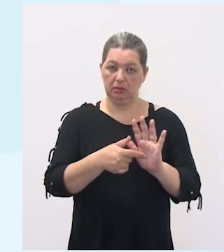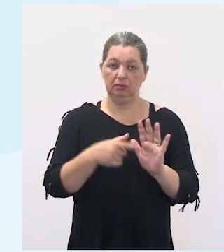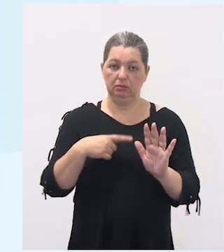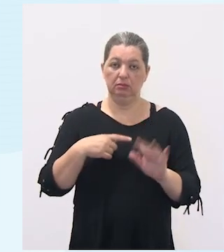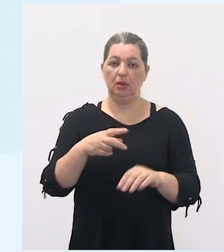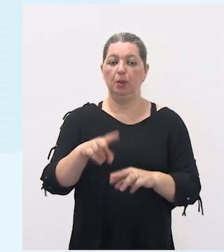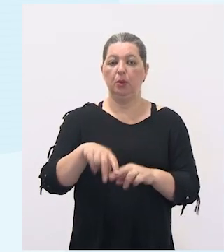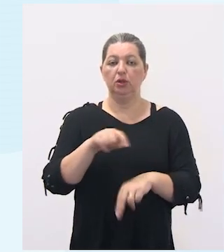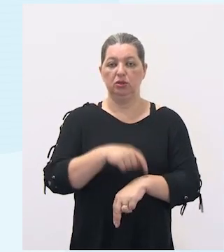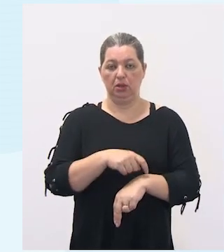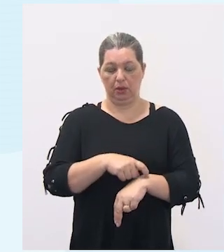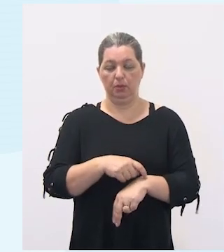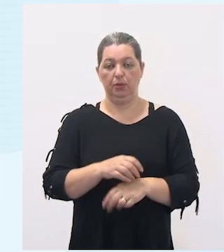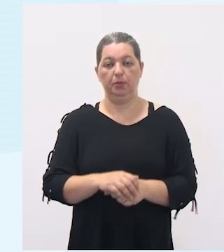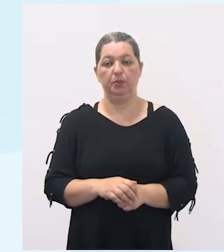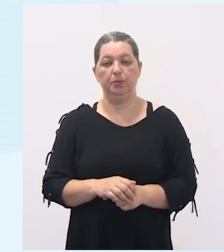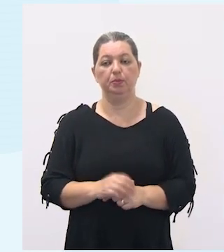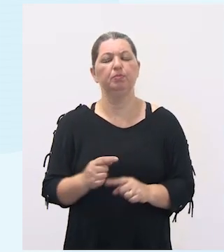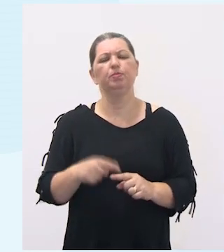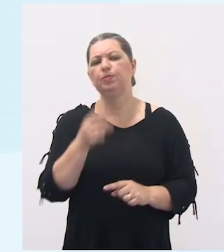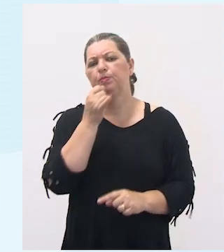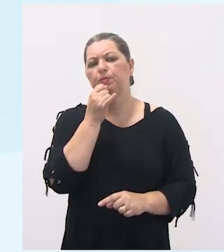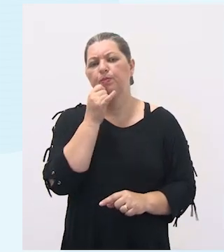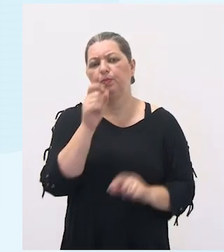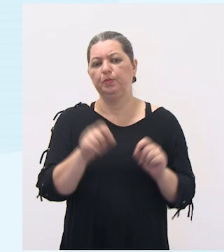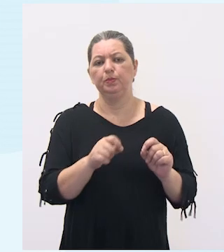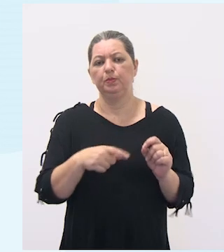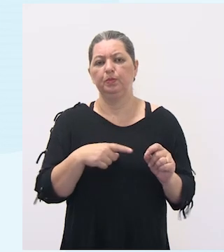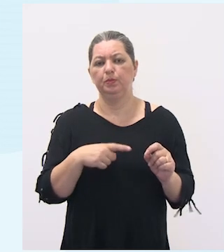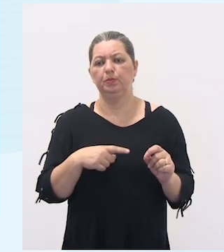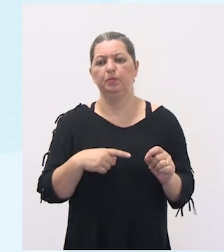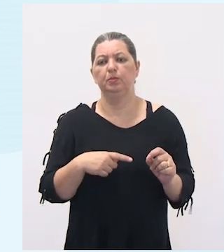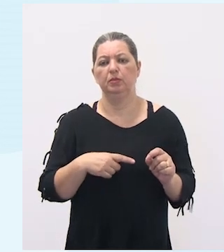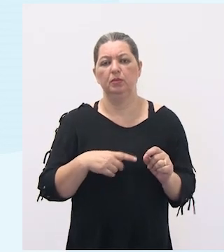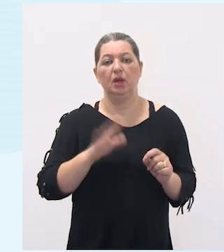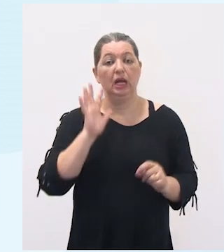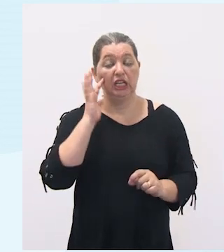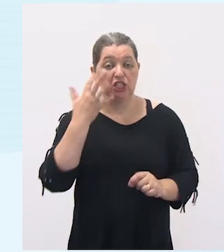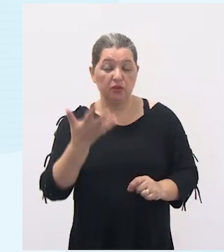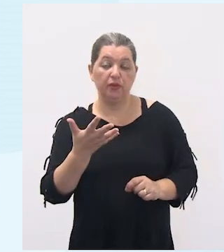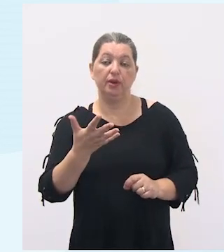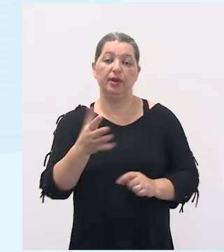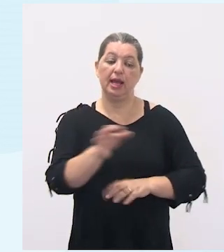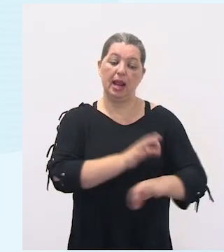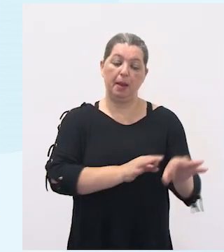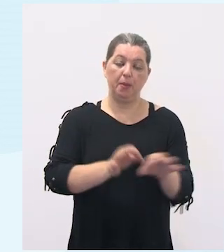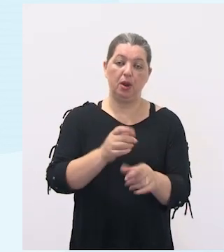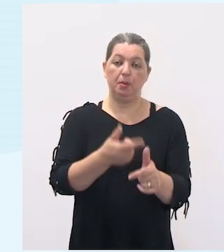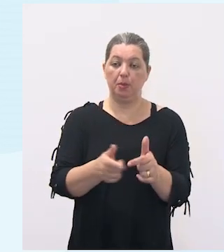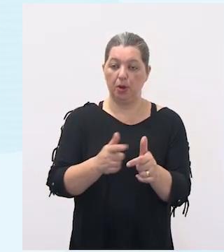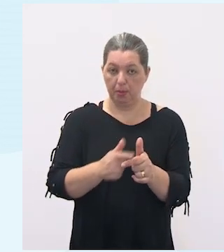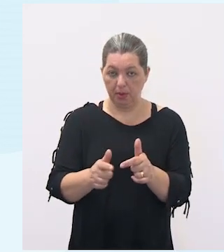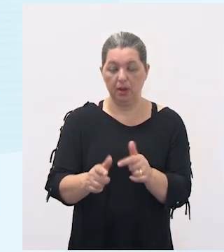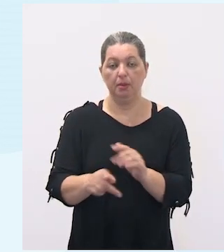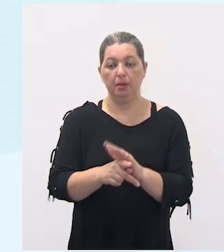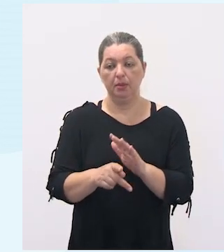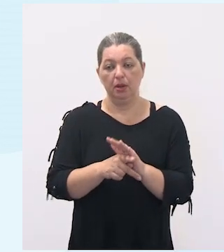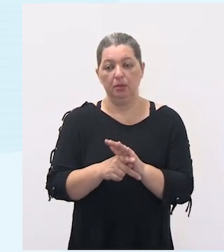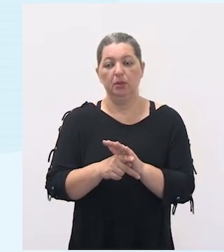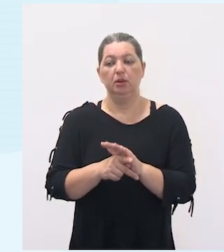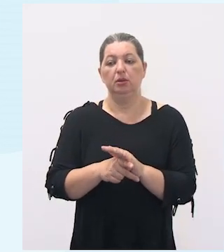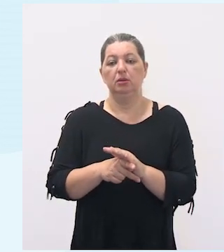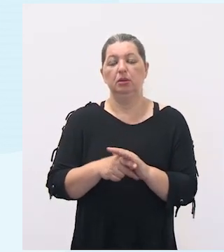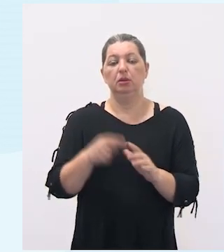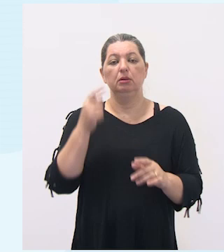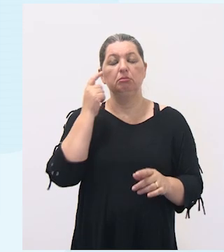pouco tempo. Mas vocês vão ver, por exemplo, que eu tenho resolver e elaborar problemas que envolvam relações proporcionalmente direta e